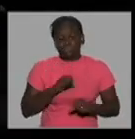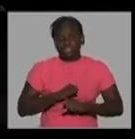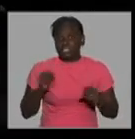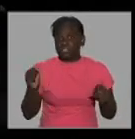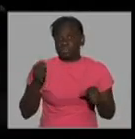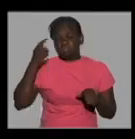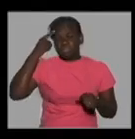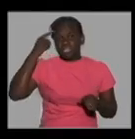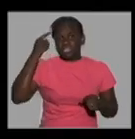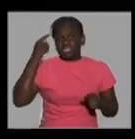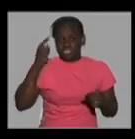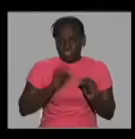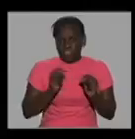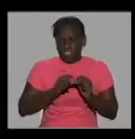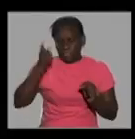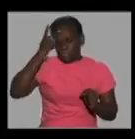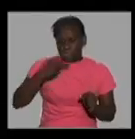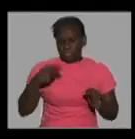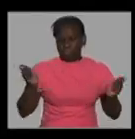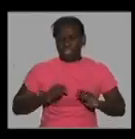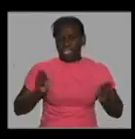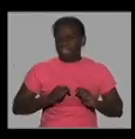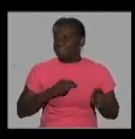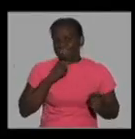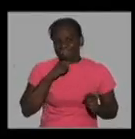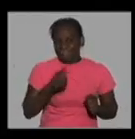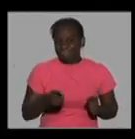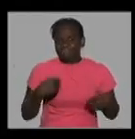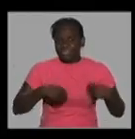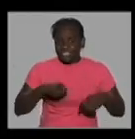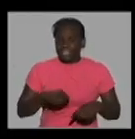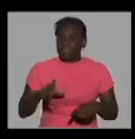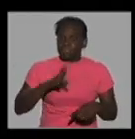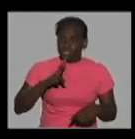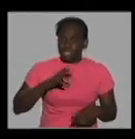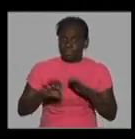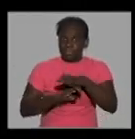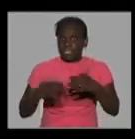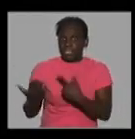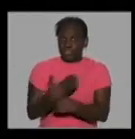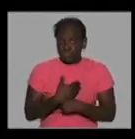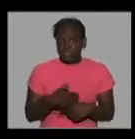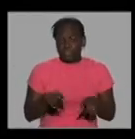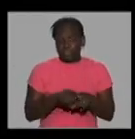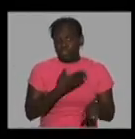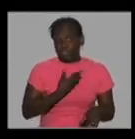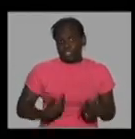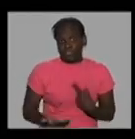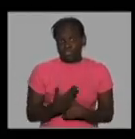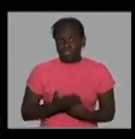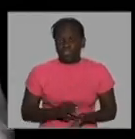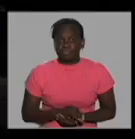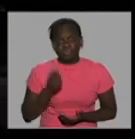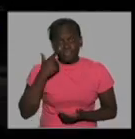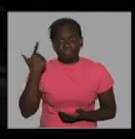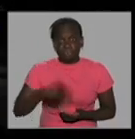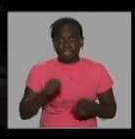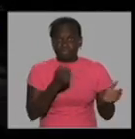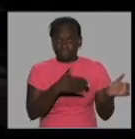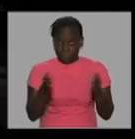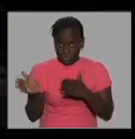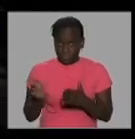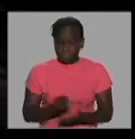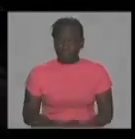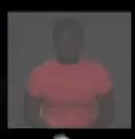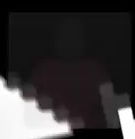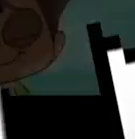gente simplesmente achar que vai fazer independente. A gente precisa de iniciativas particulares para esse tipo de setor. Beleza, vamos ver mais um